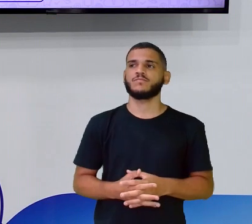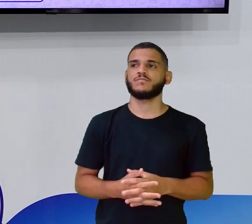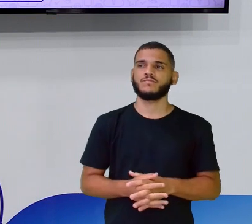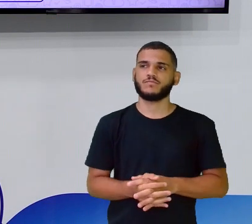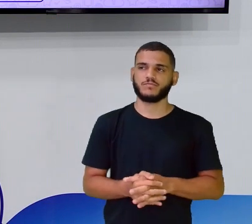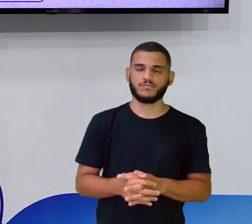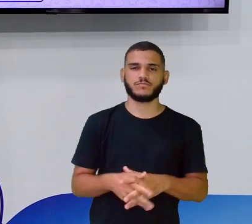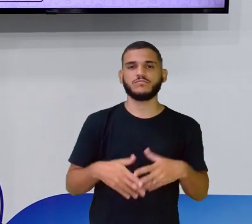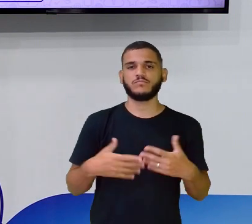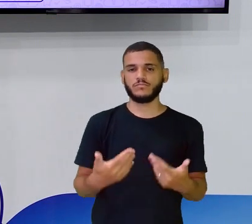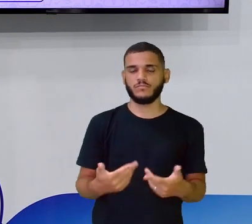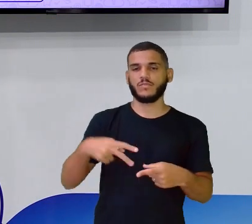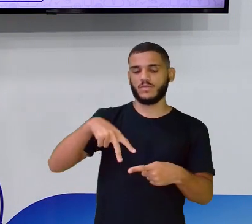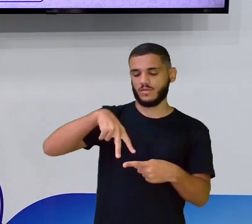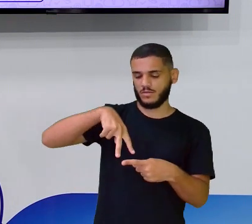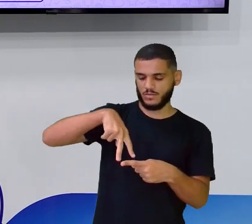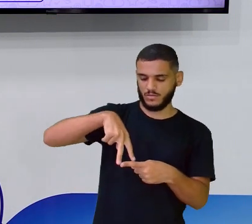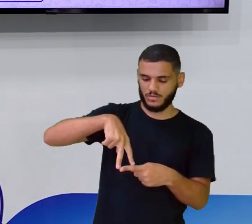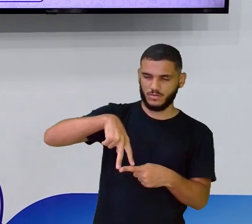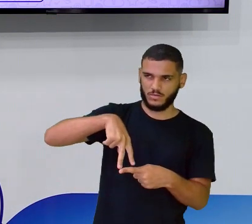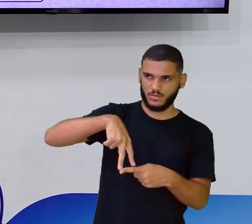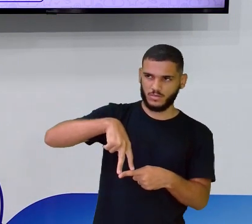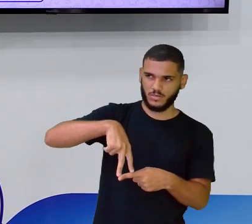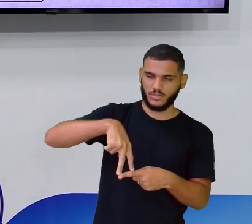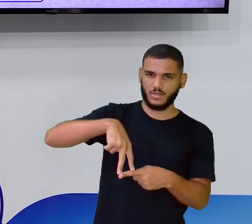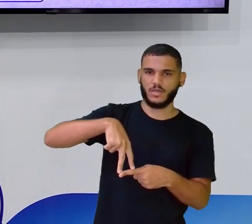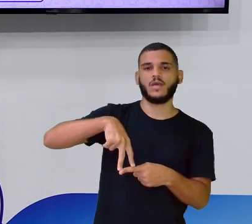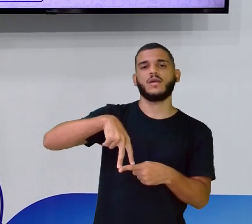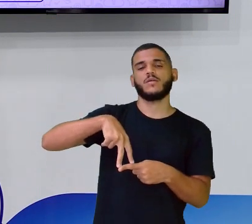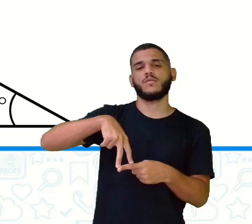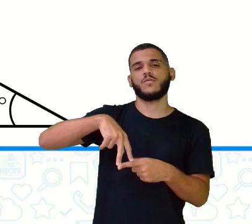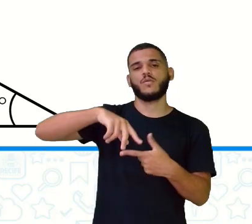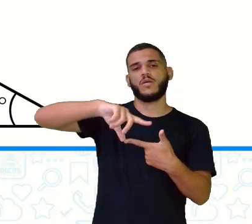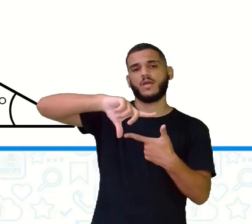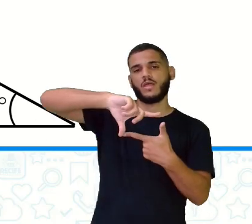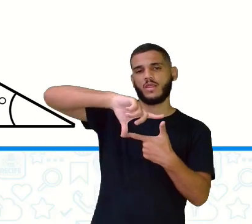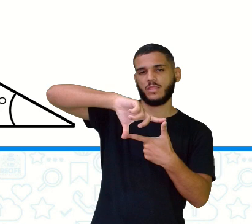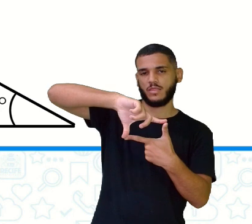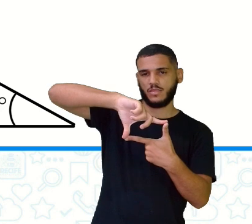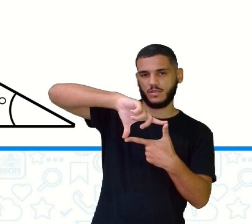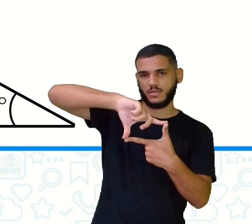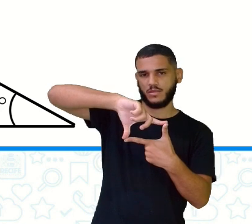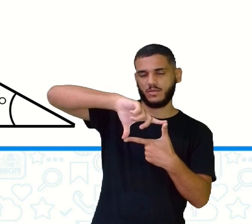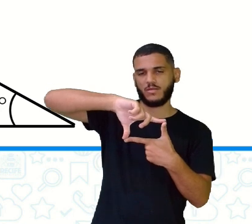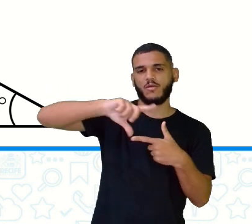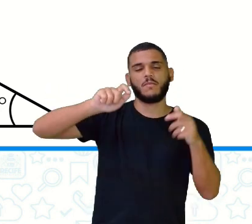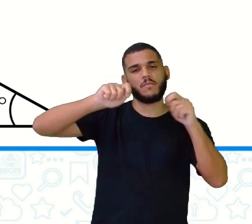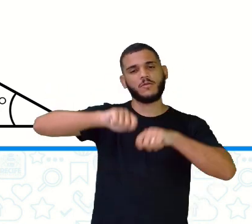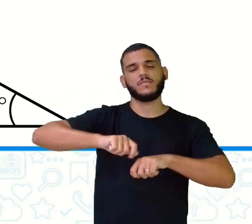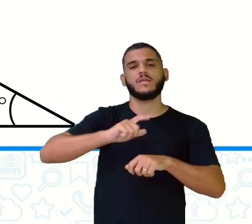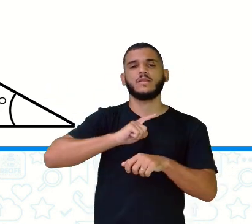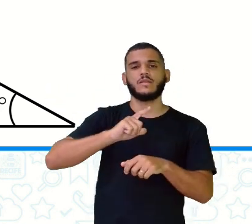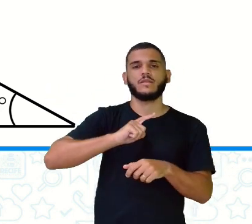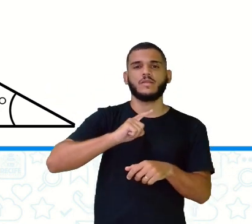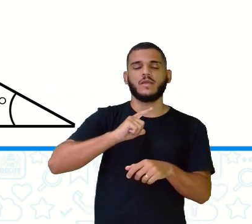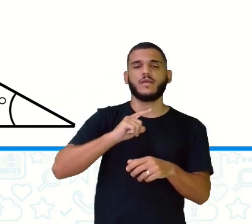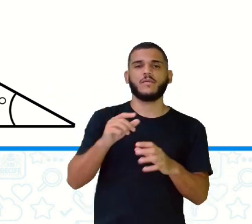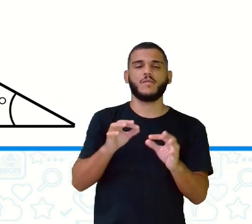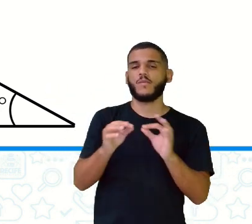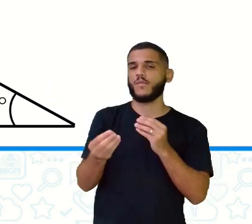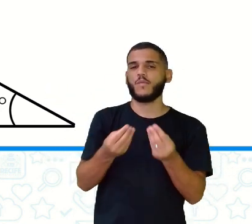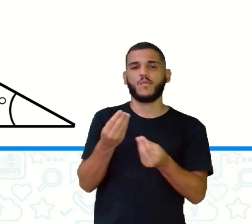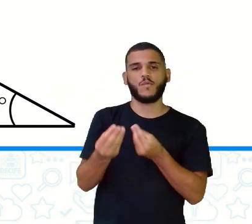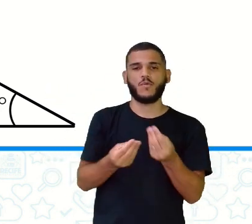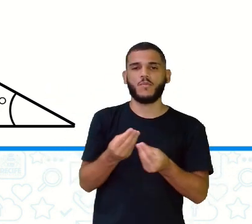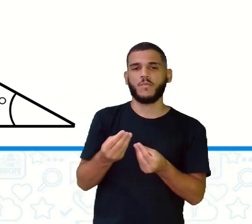O triângulo retângulo possui um ângulo com medida igual a 90 graus. Isso é